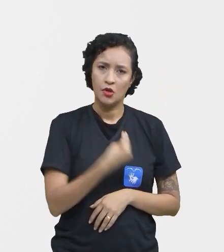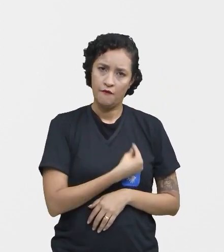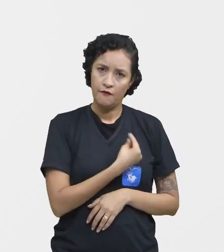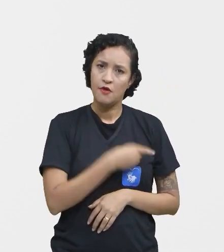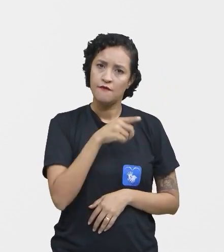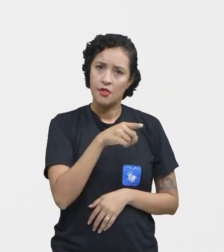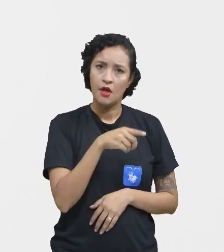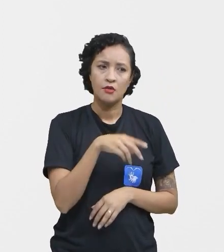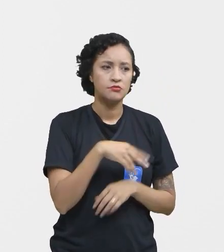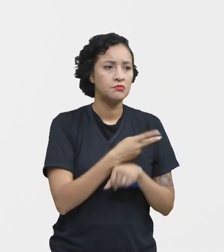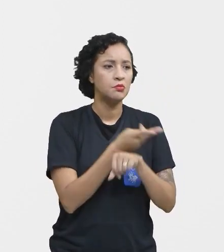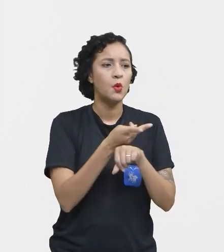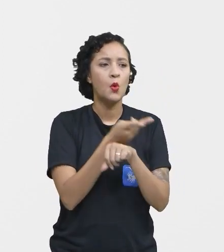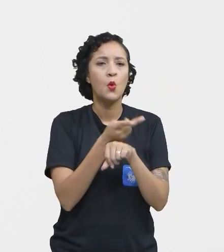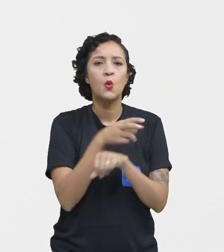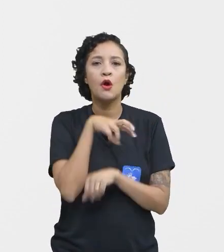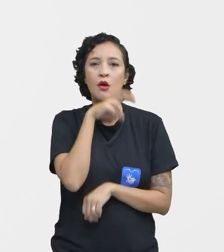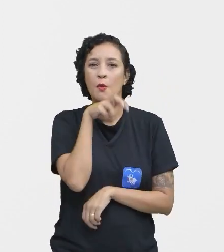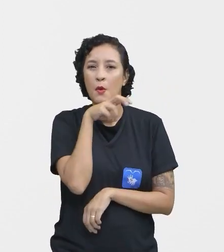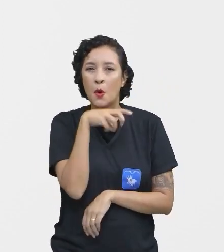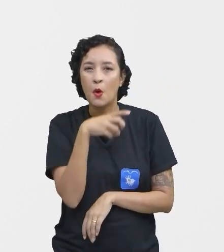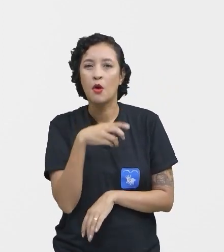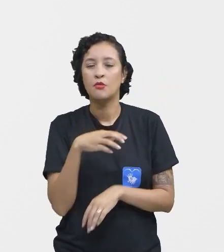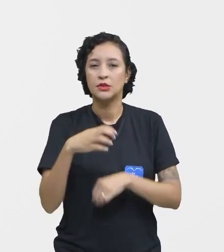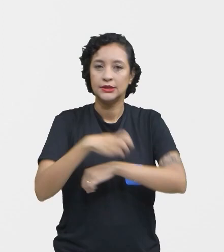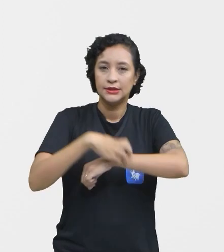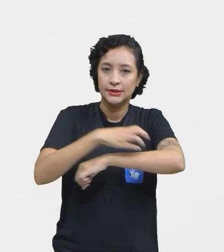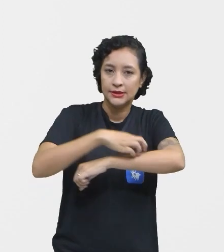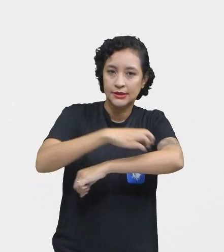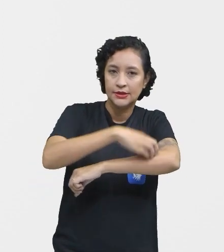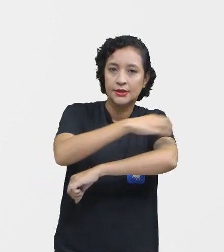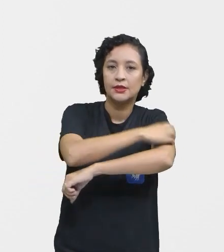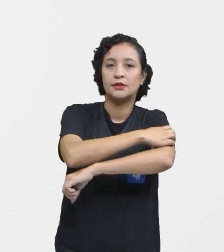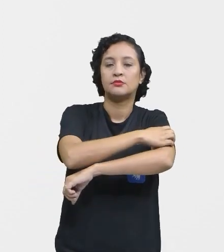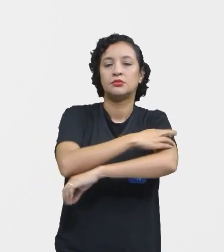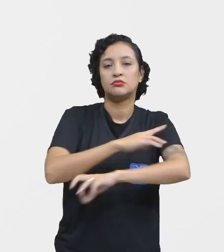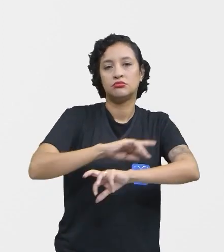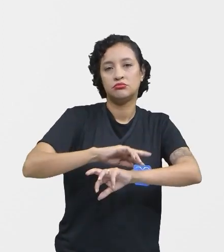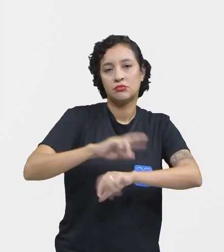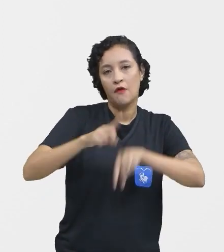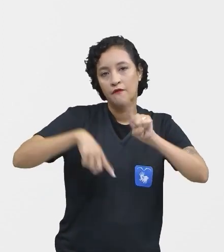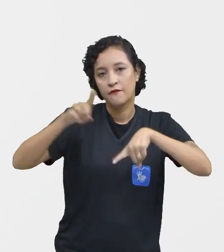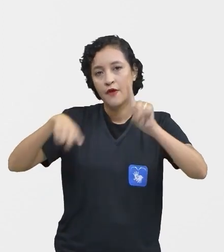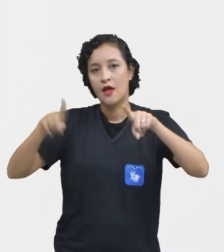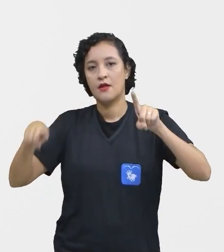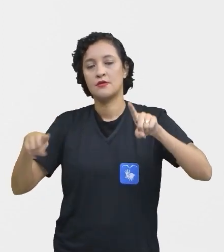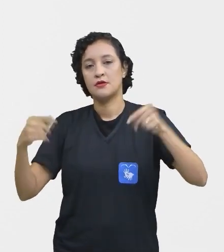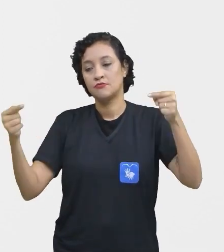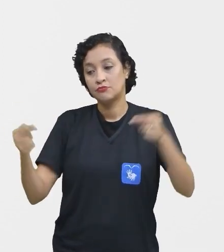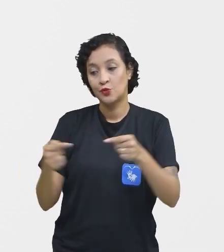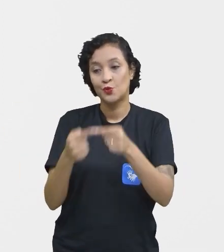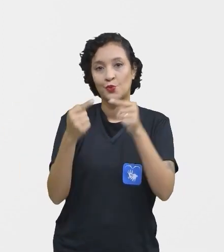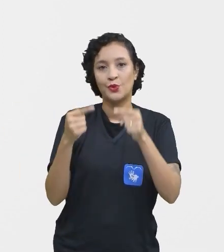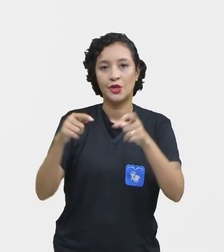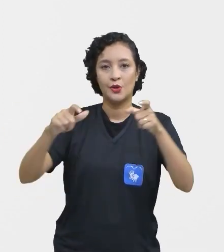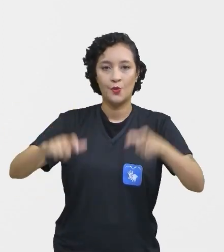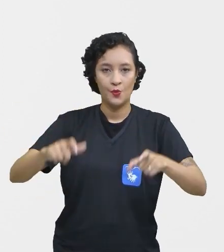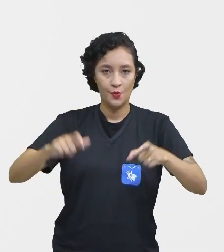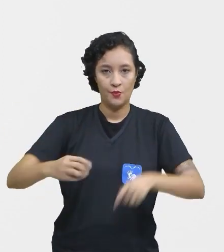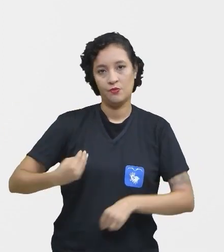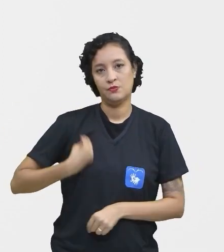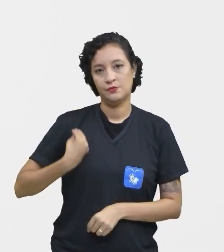répteis ou pequenos anfíbios. Então, varia, né, de acordo com o ambiente, a alimentação do